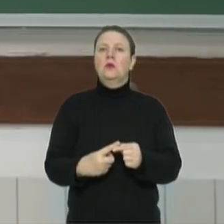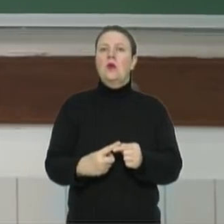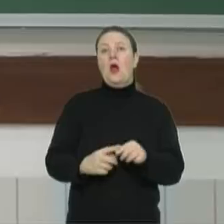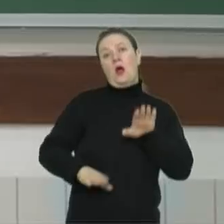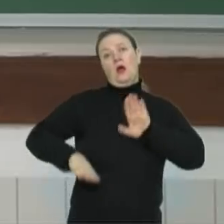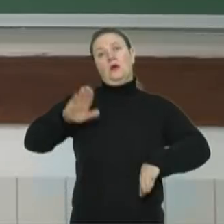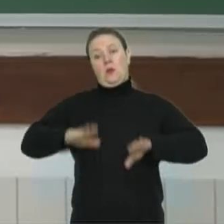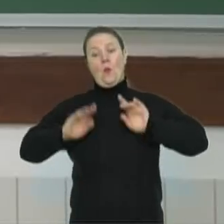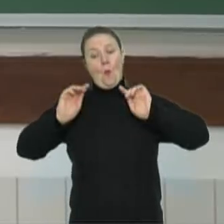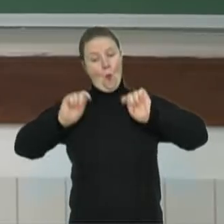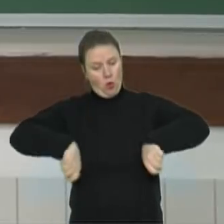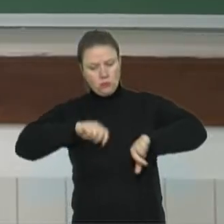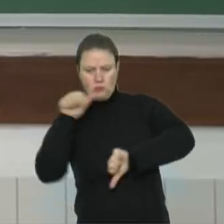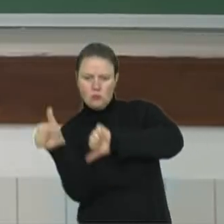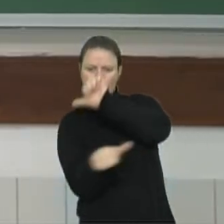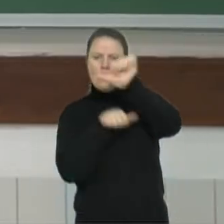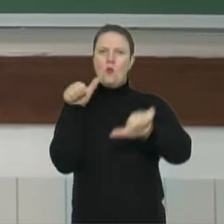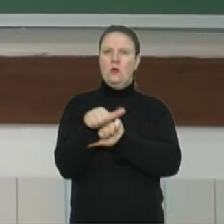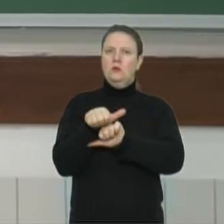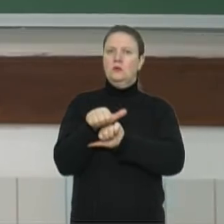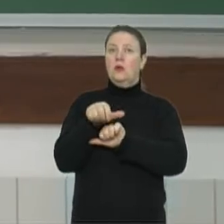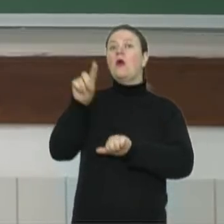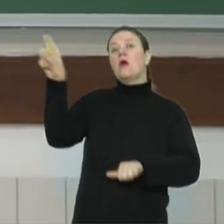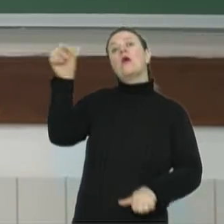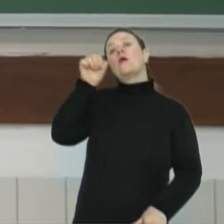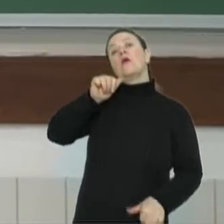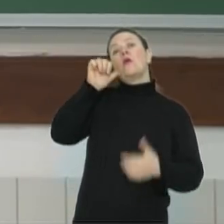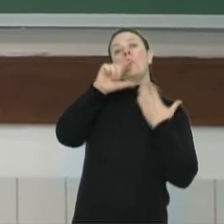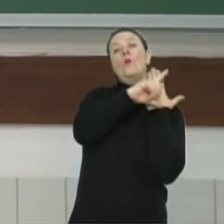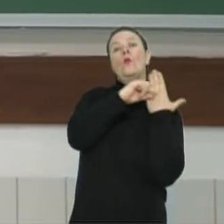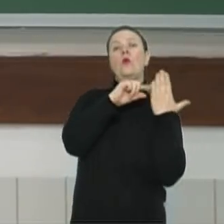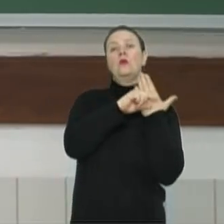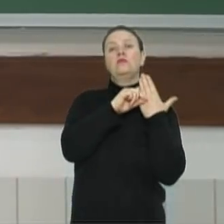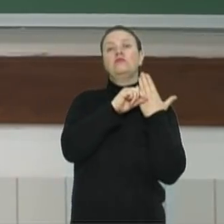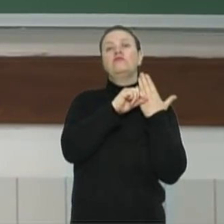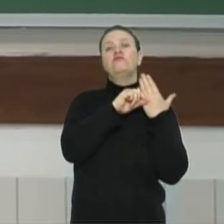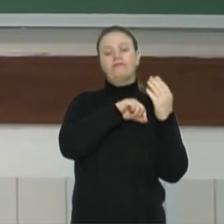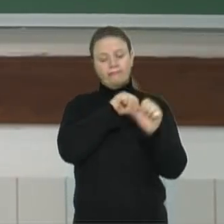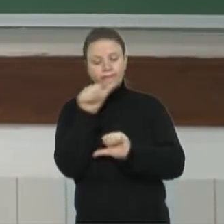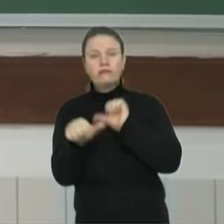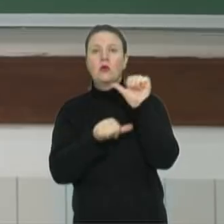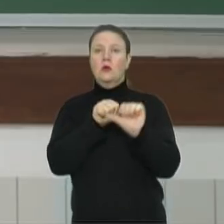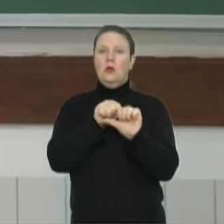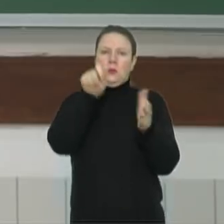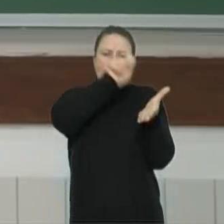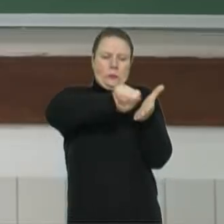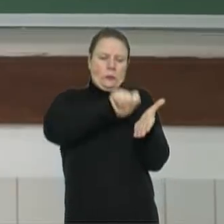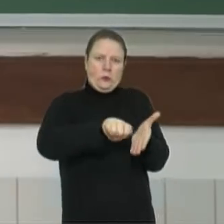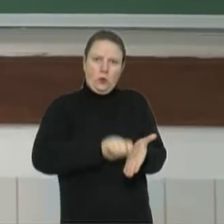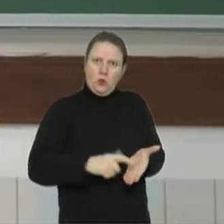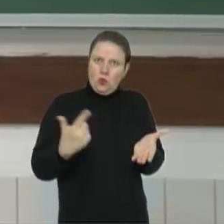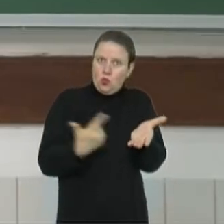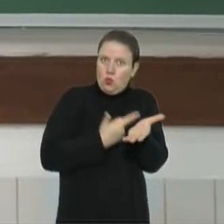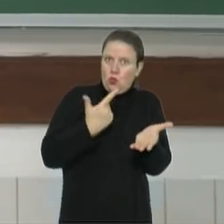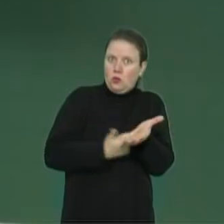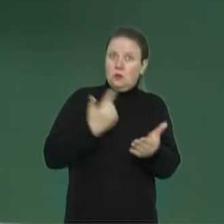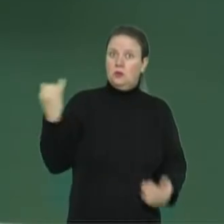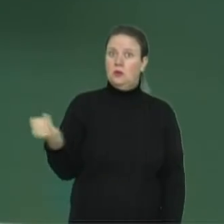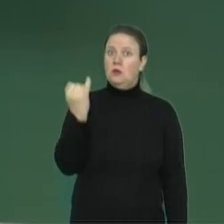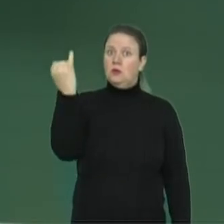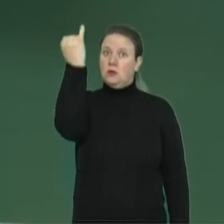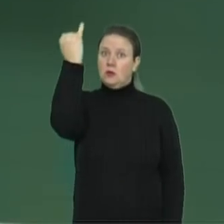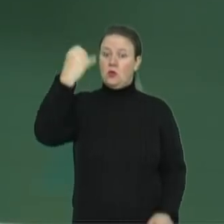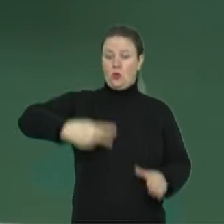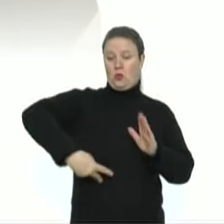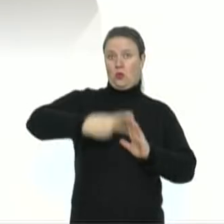ser, pode mudar, e é justamente isso que ela vai desenvolver, a teoria dela, né? Então ela escreve um livro bem importante, chamado O Segundo